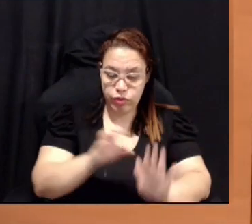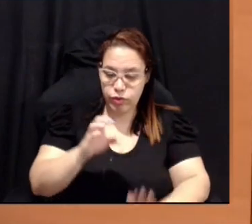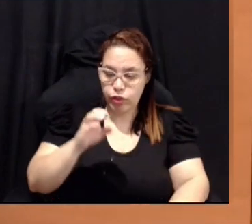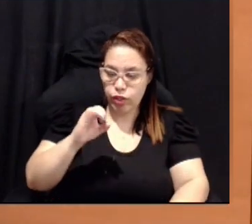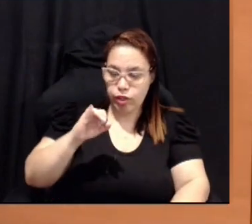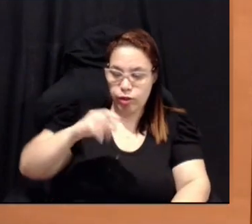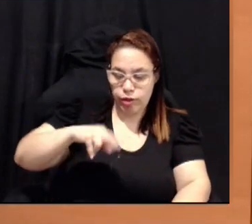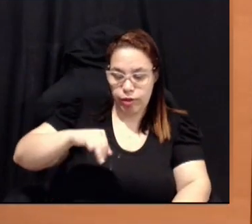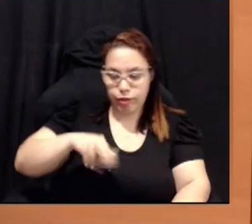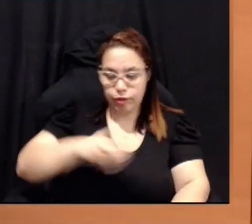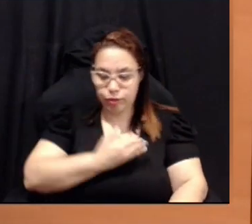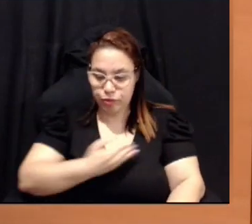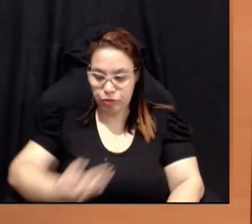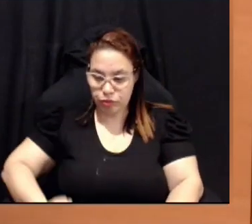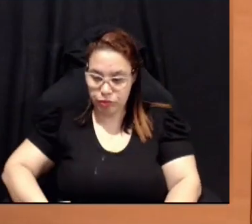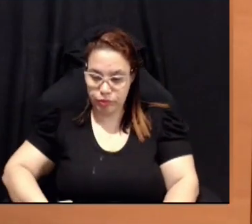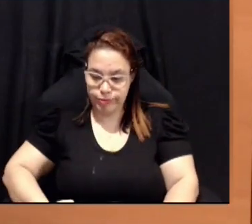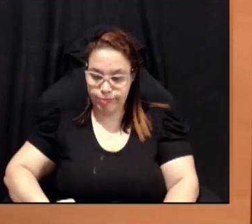públicos, não